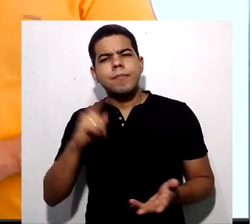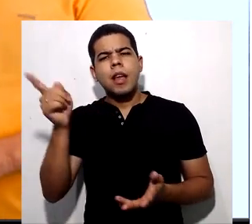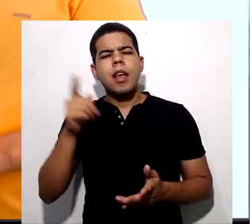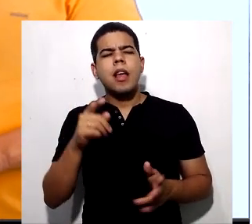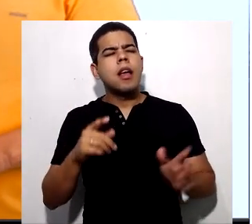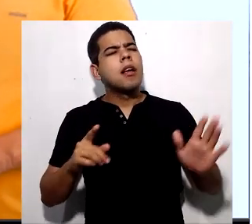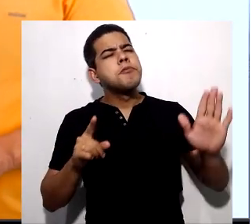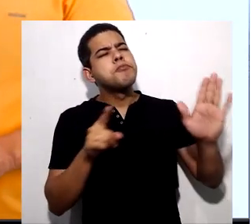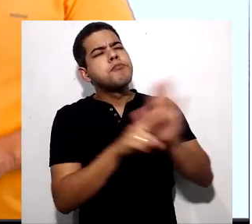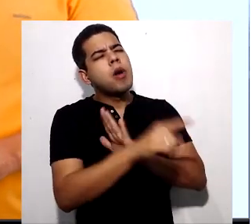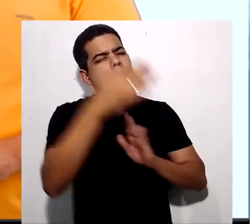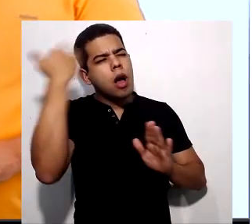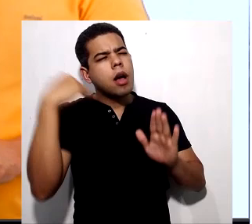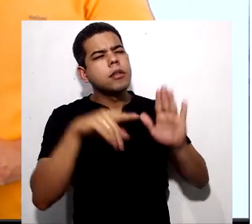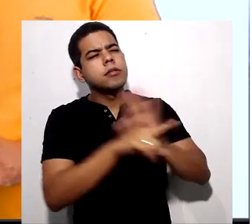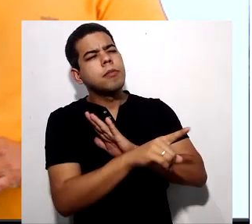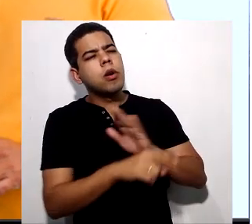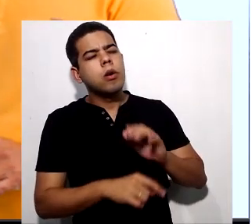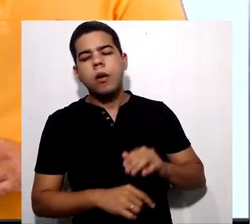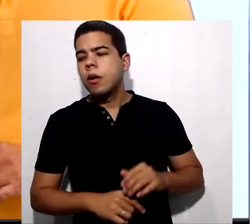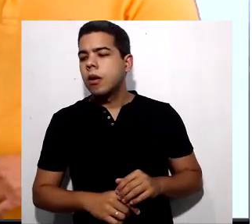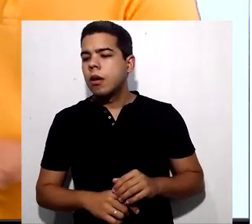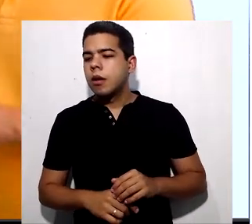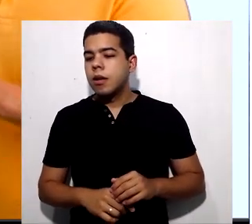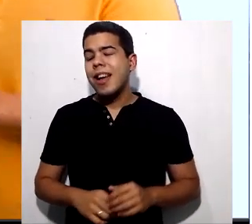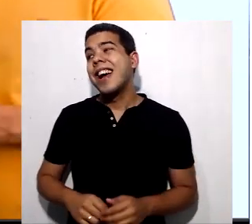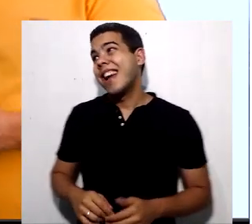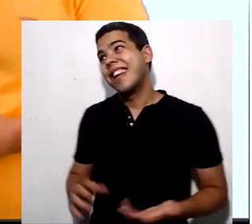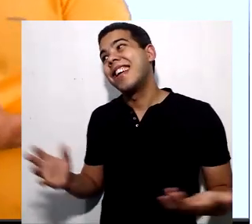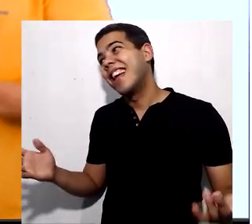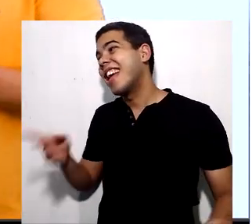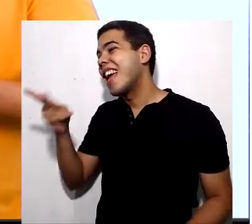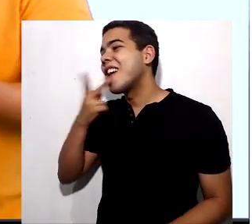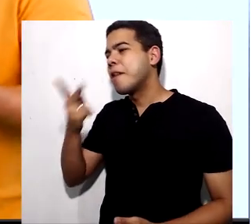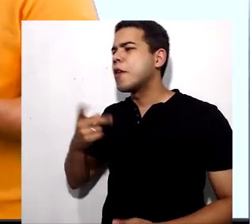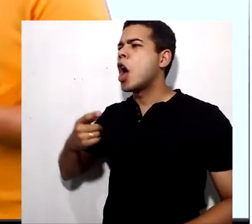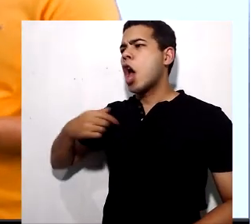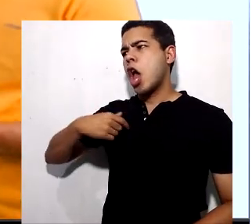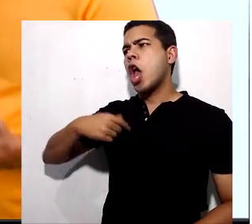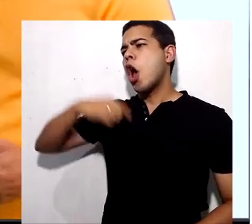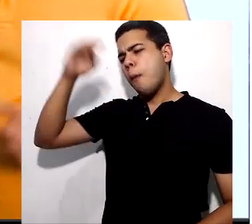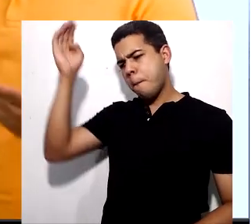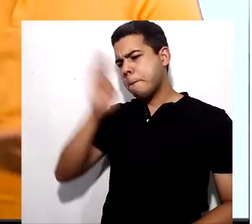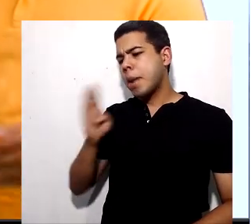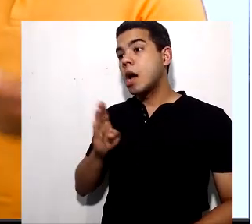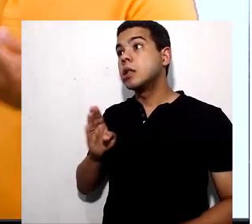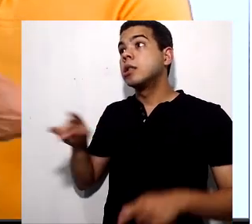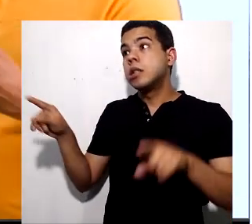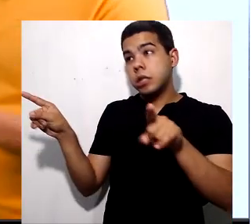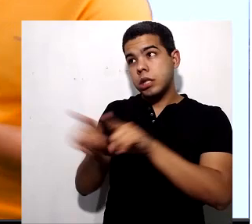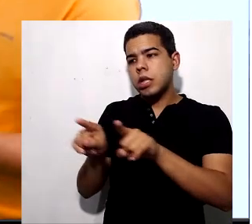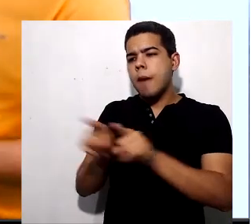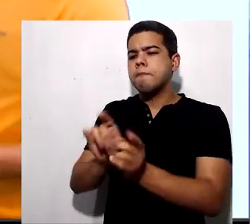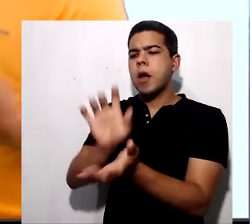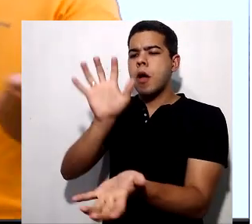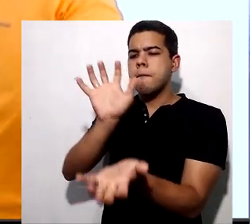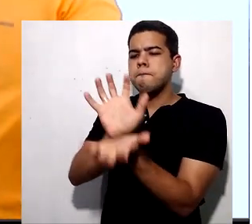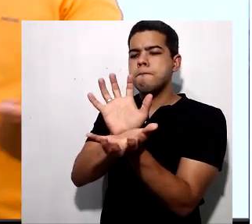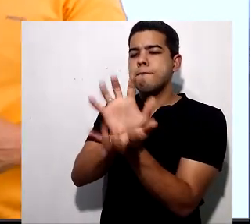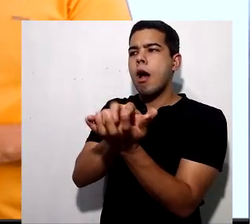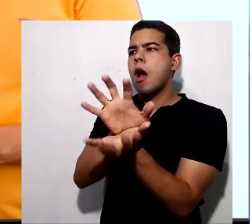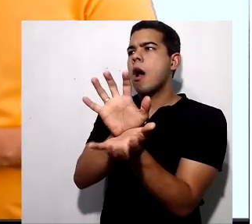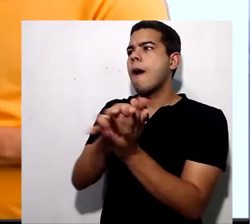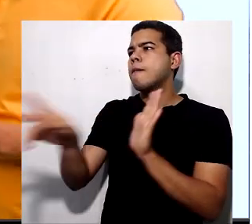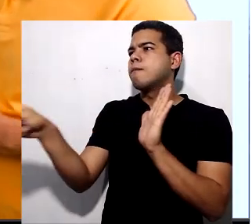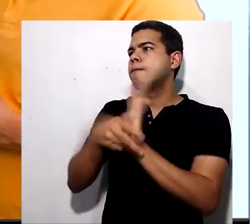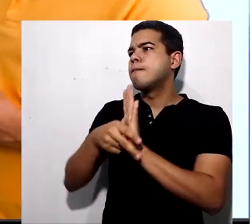interrogada sobre sua identidade, ela dizia... Ela se declarava brasileira, não, ela se declarava também